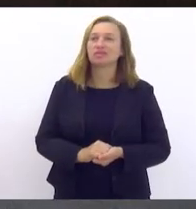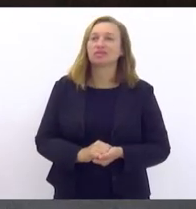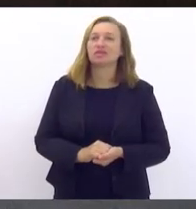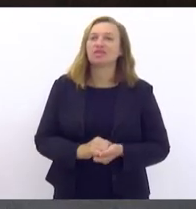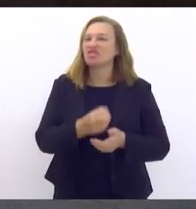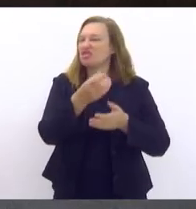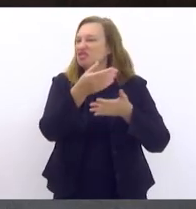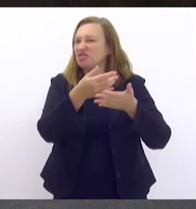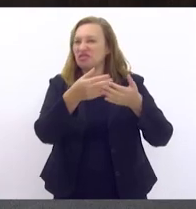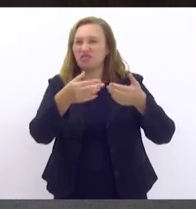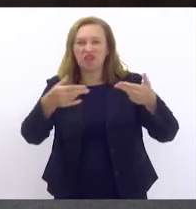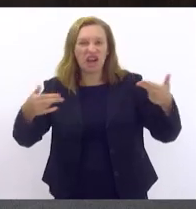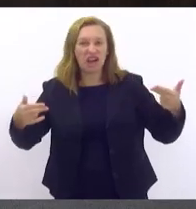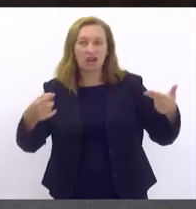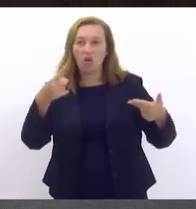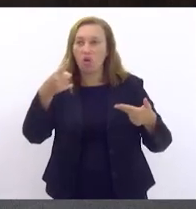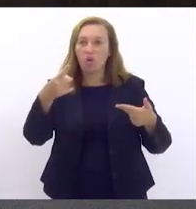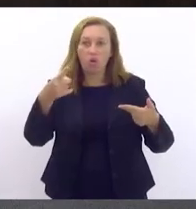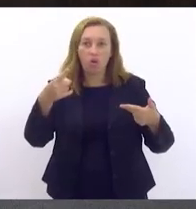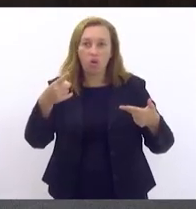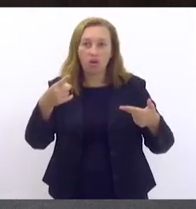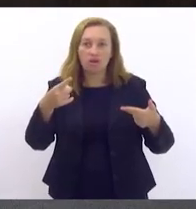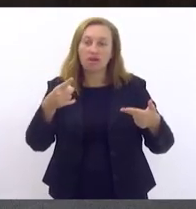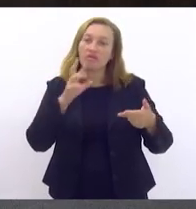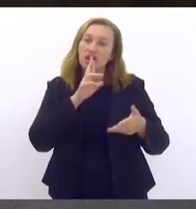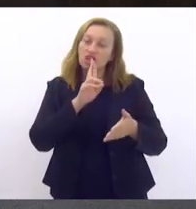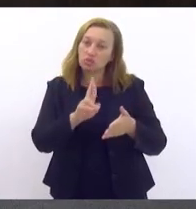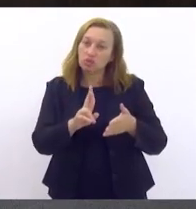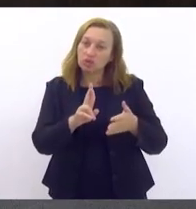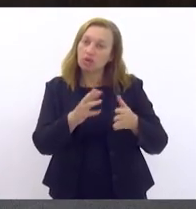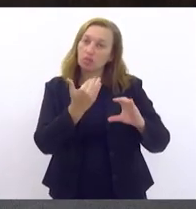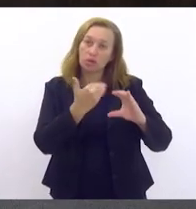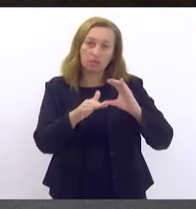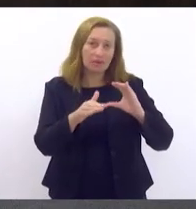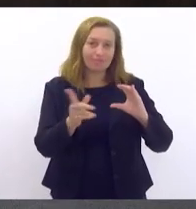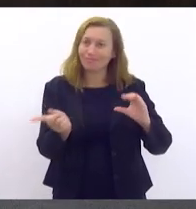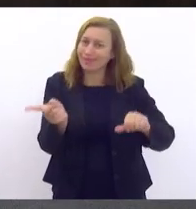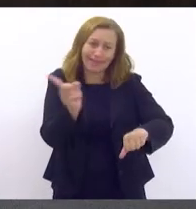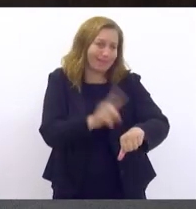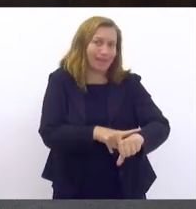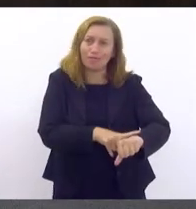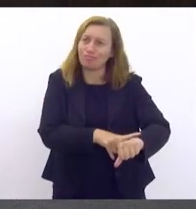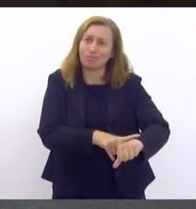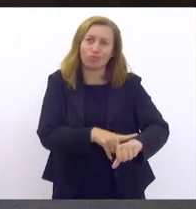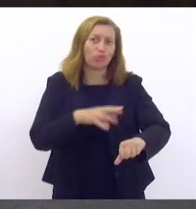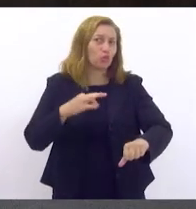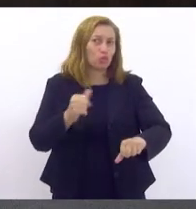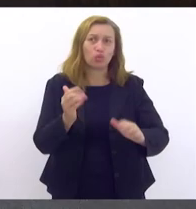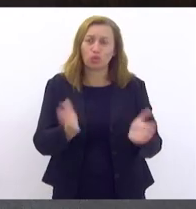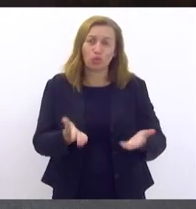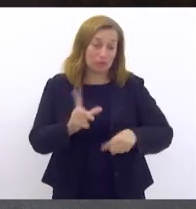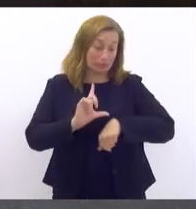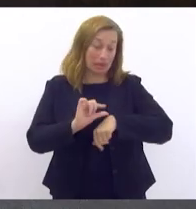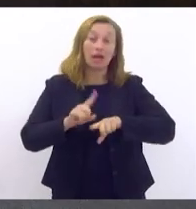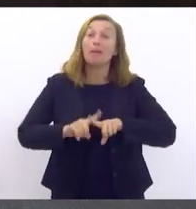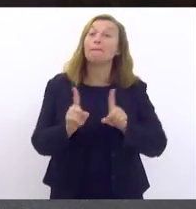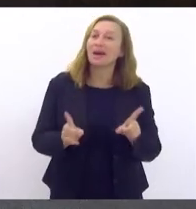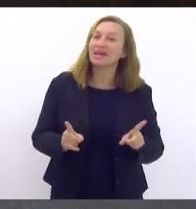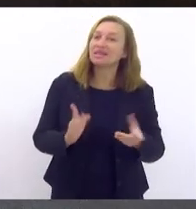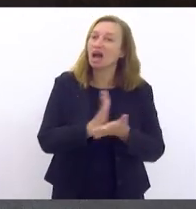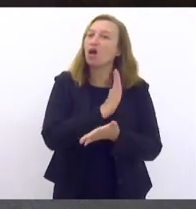pilha uma pilha isso aqui é o que a gente vai responder por e-mail tá porque a gente não vai dar conta de responder tudo aqui hoje por causa do nosso horário mas